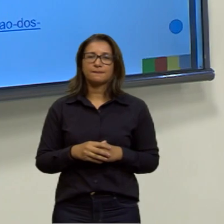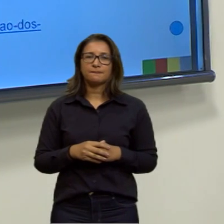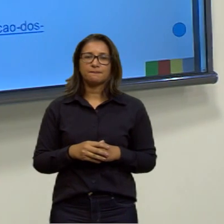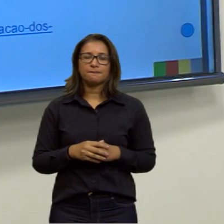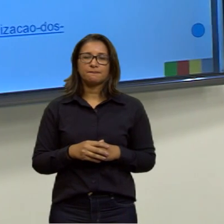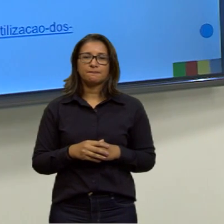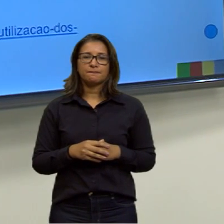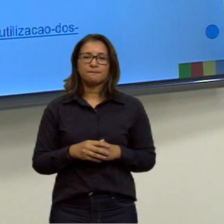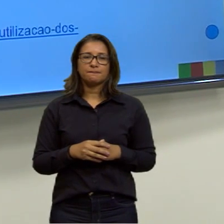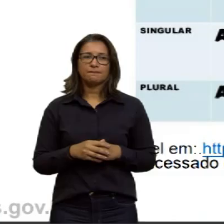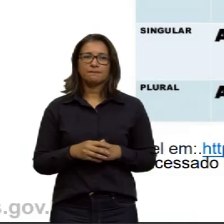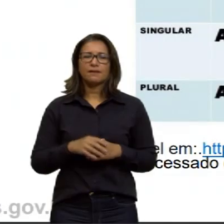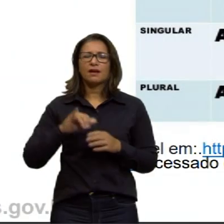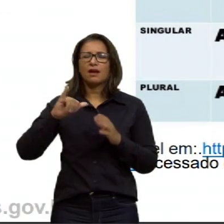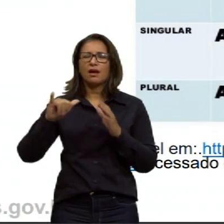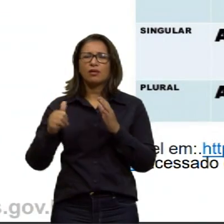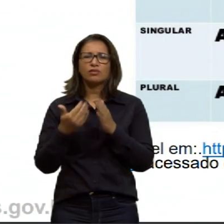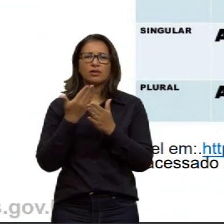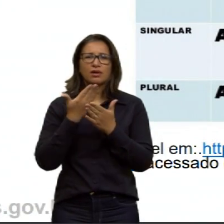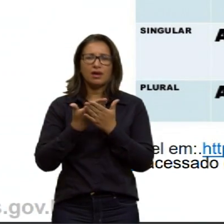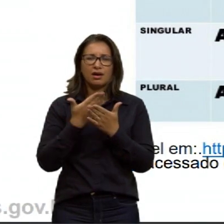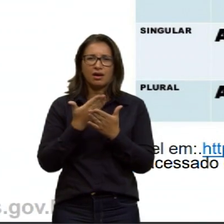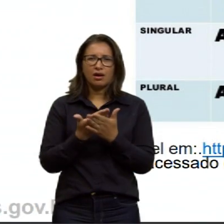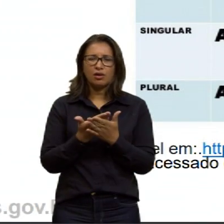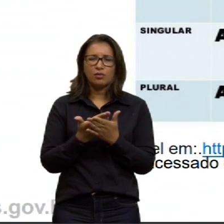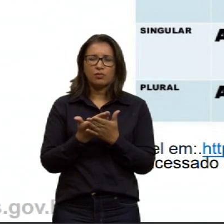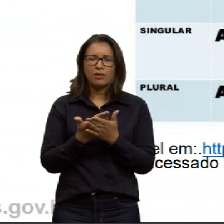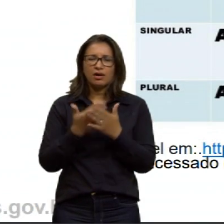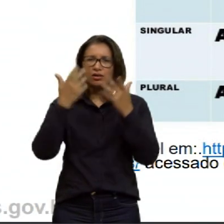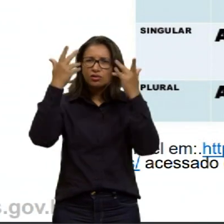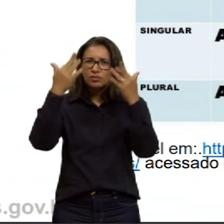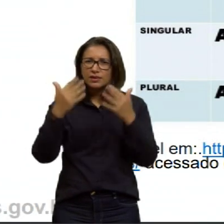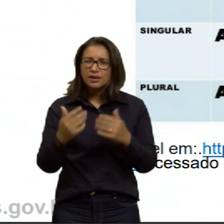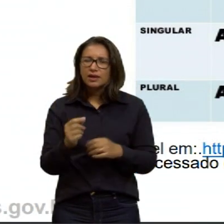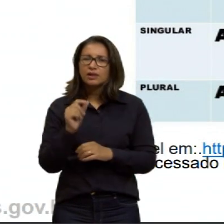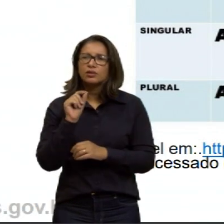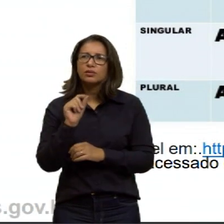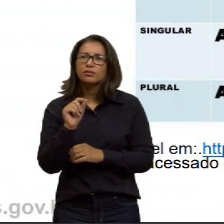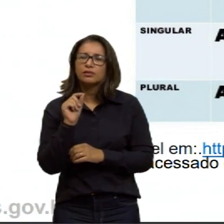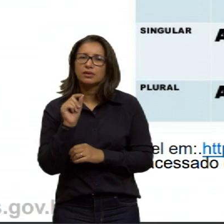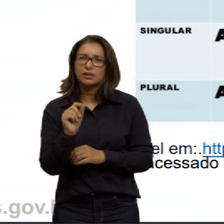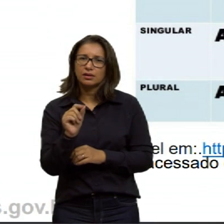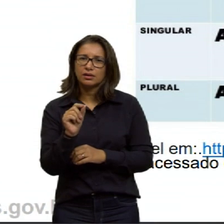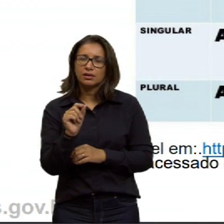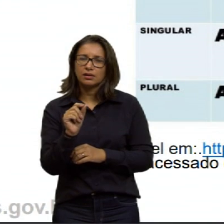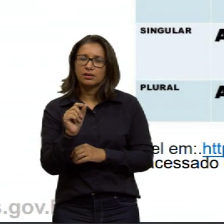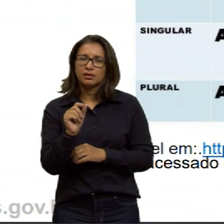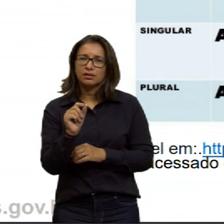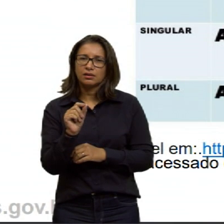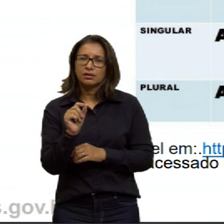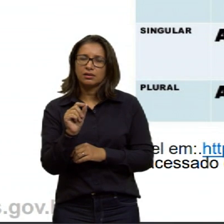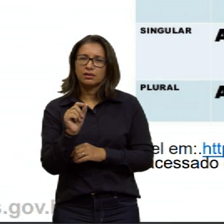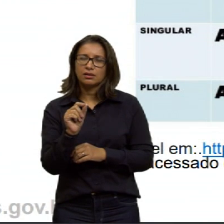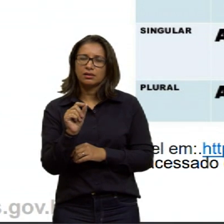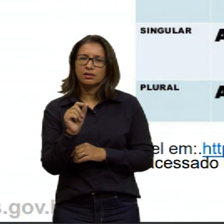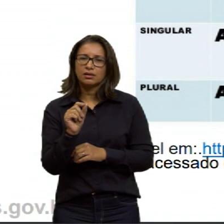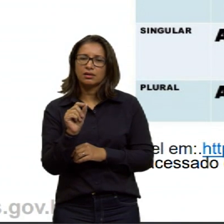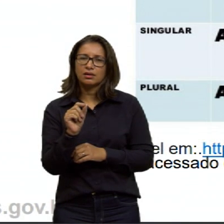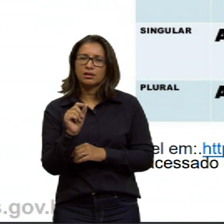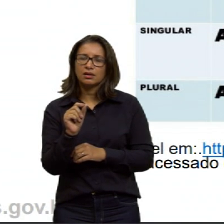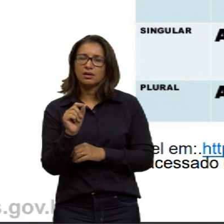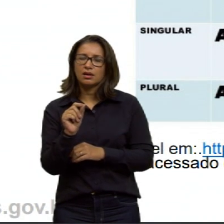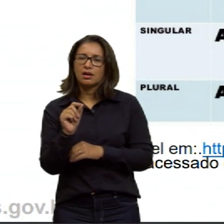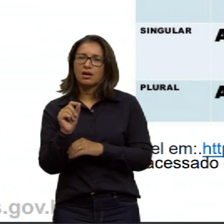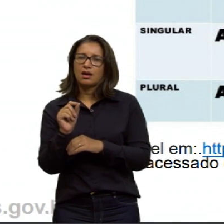na última aula da aula 1 de morfologia eu comentei com vocês assim ou sim eu dei exemplo tá a